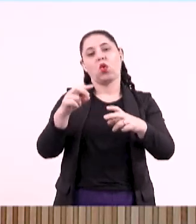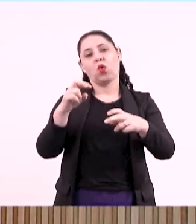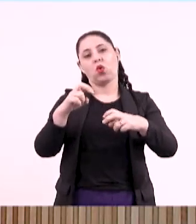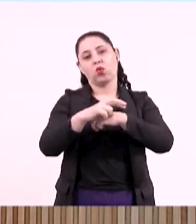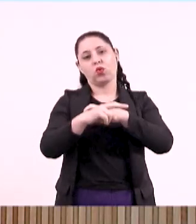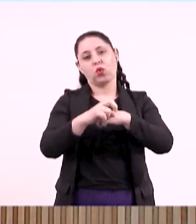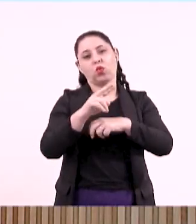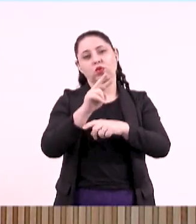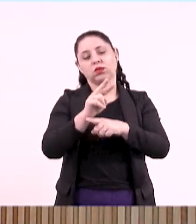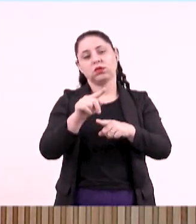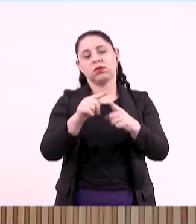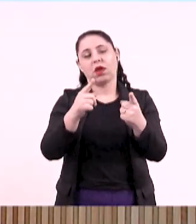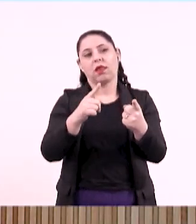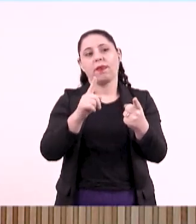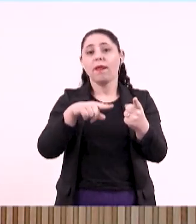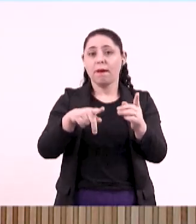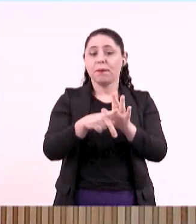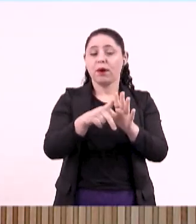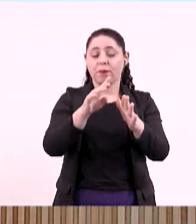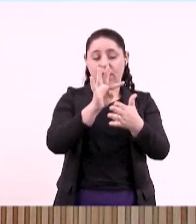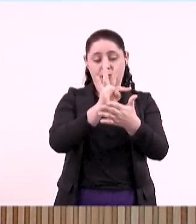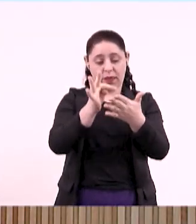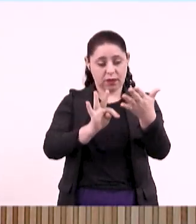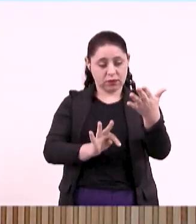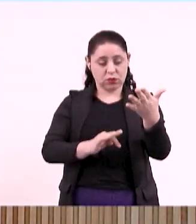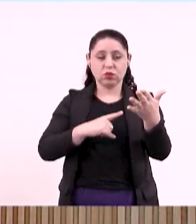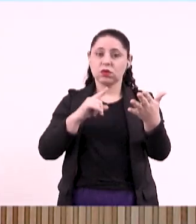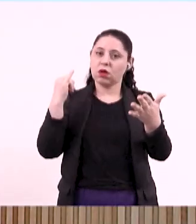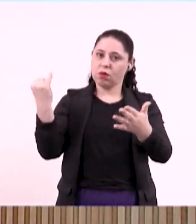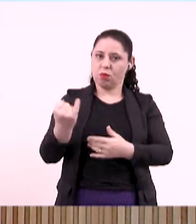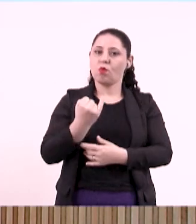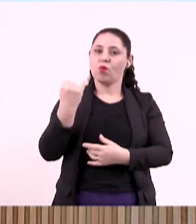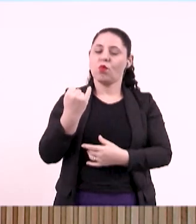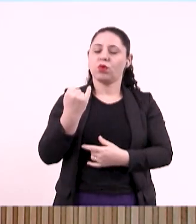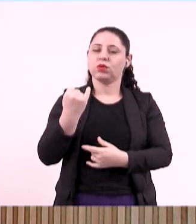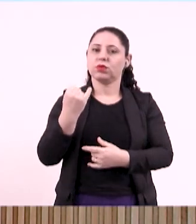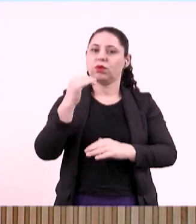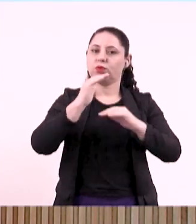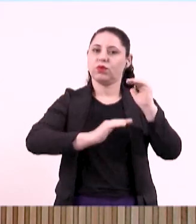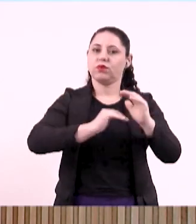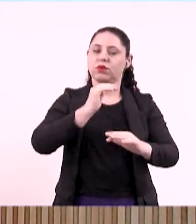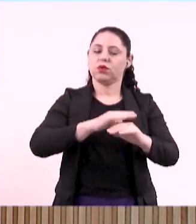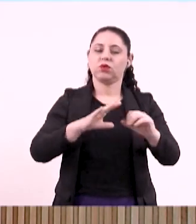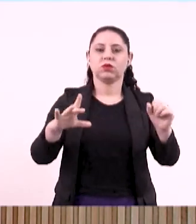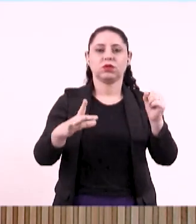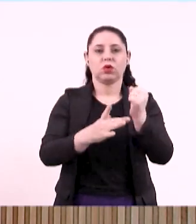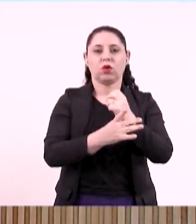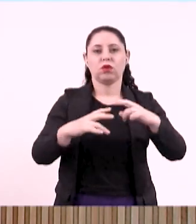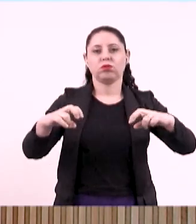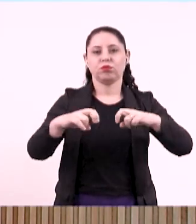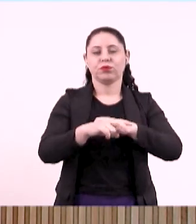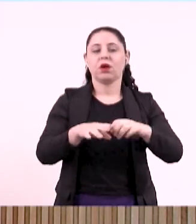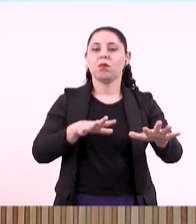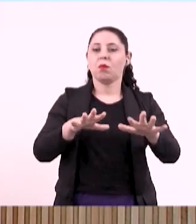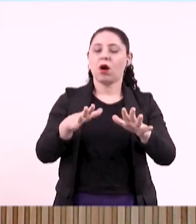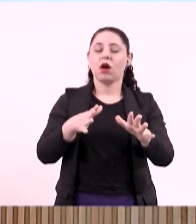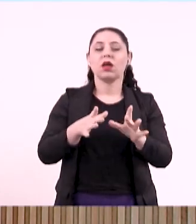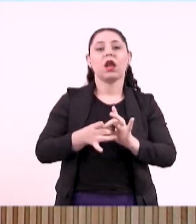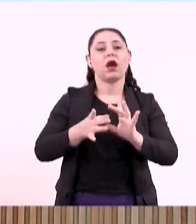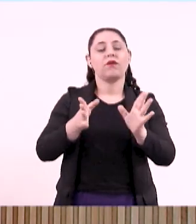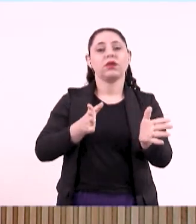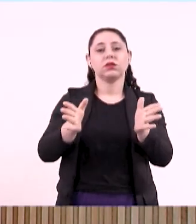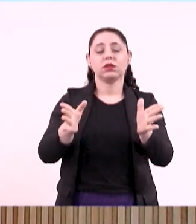acordo com o deputado, inclusive, faz parte do texto da lei reconhecer a importância desses agentes de segurança viária na promoção de uma mobilidade segura